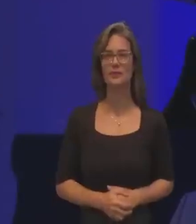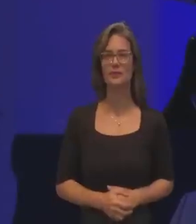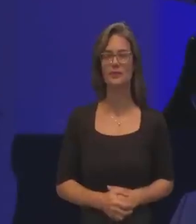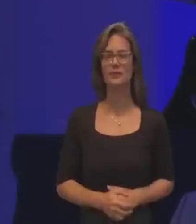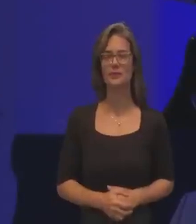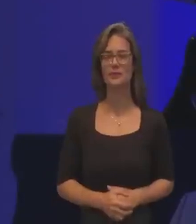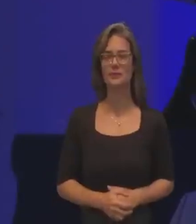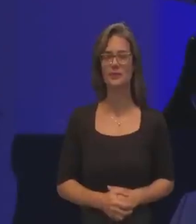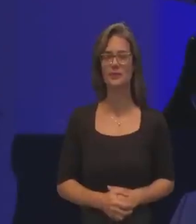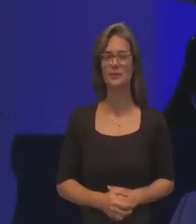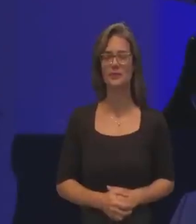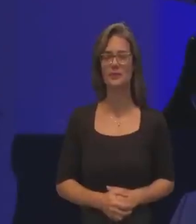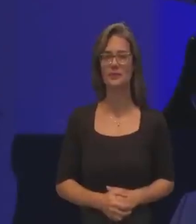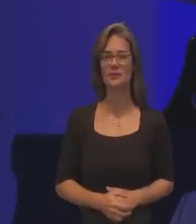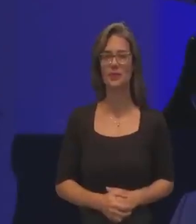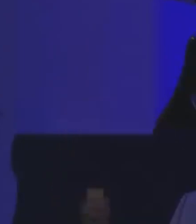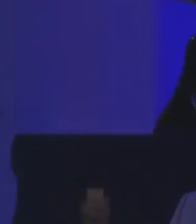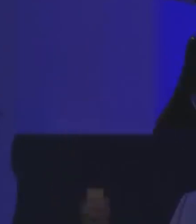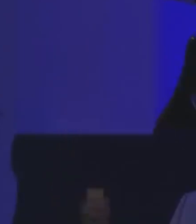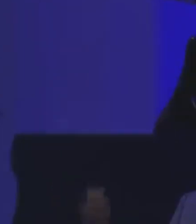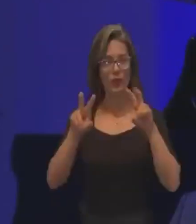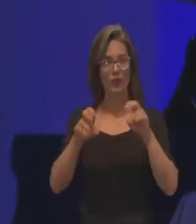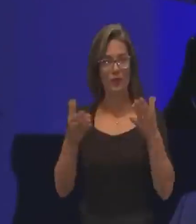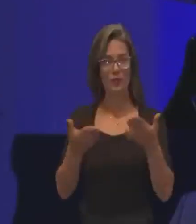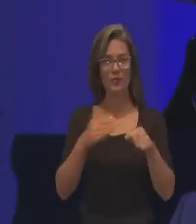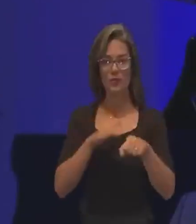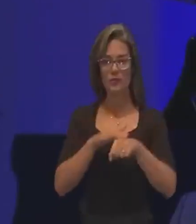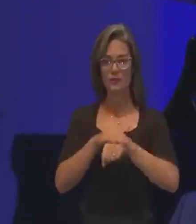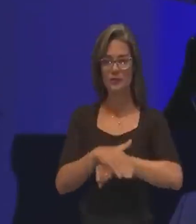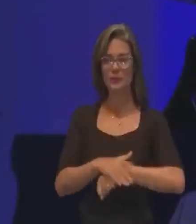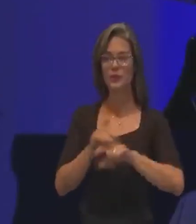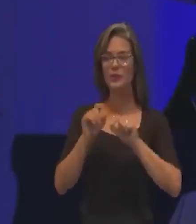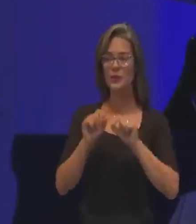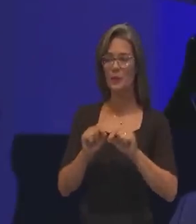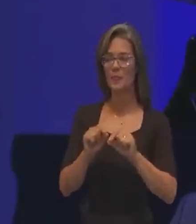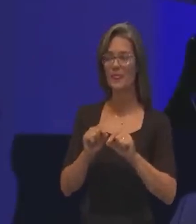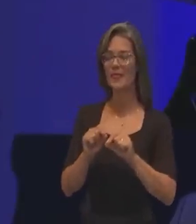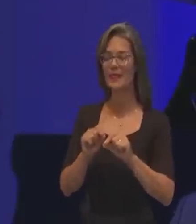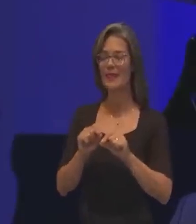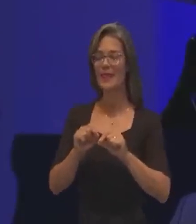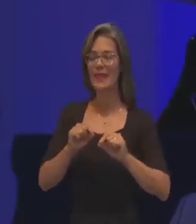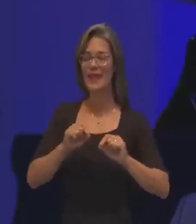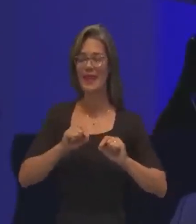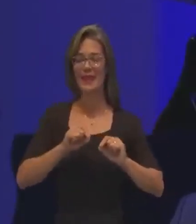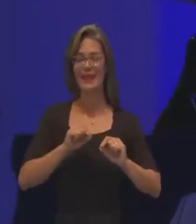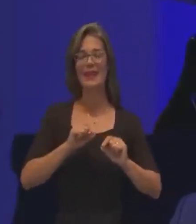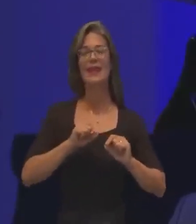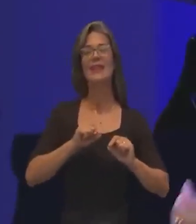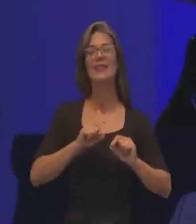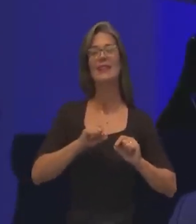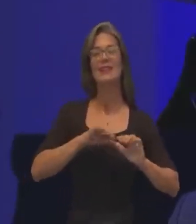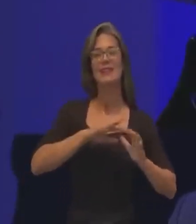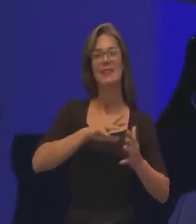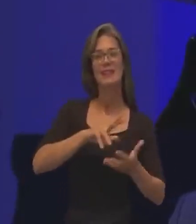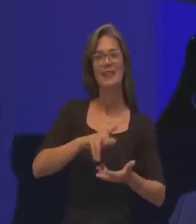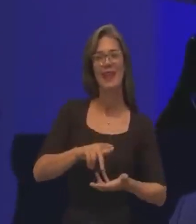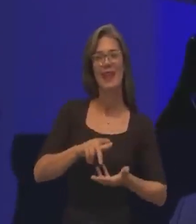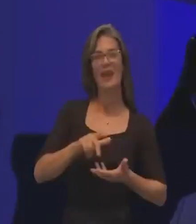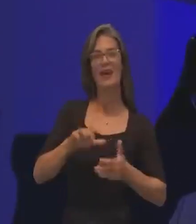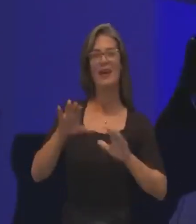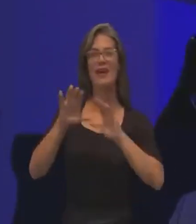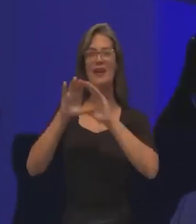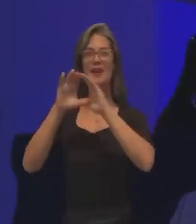O tema para essa reflexão dessa noite é: da terra ao céu, a esperança do